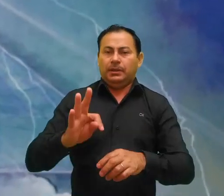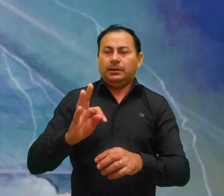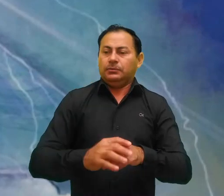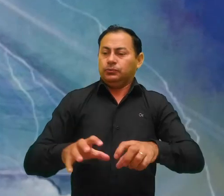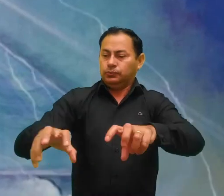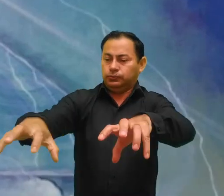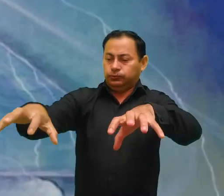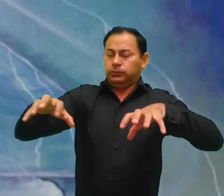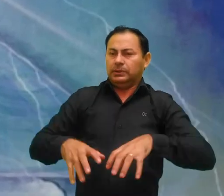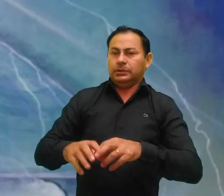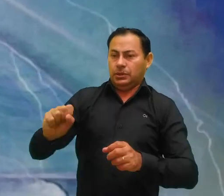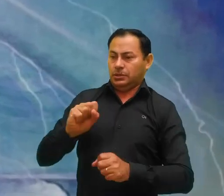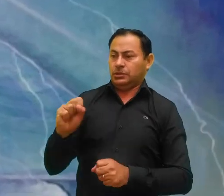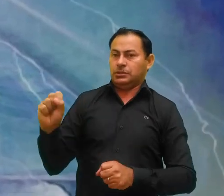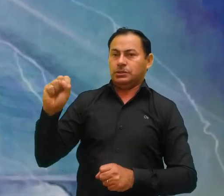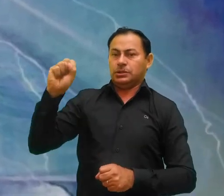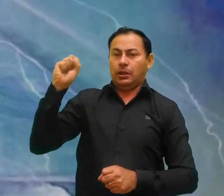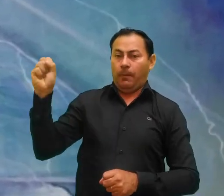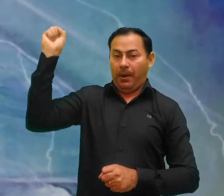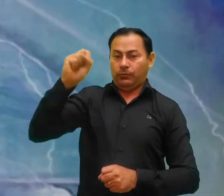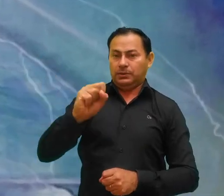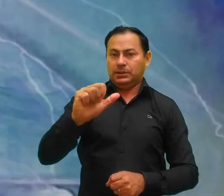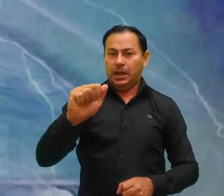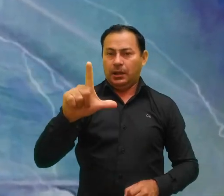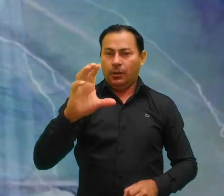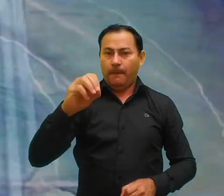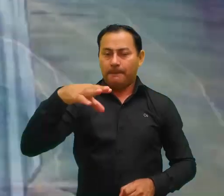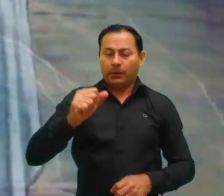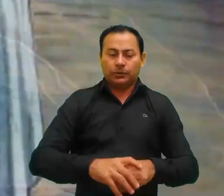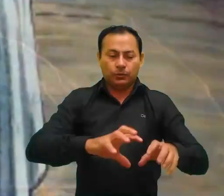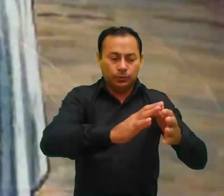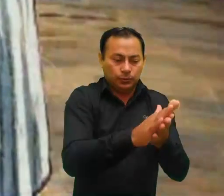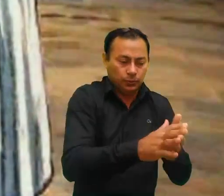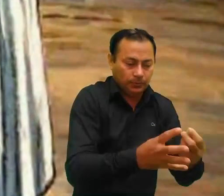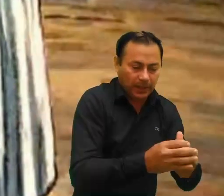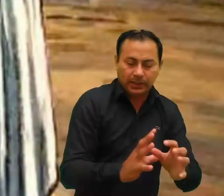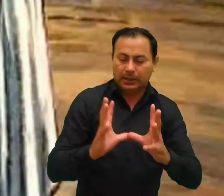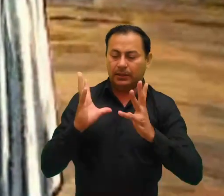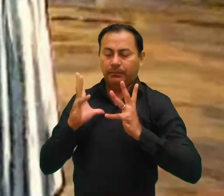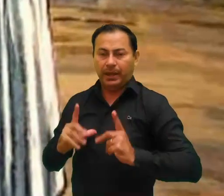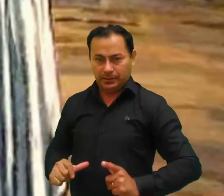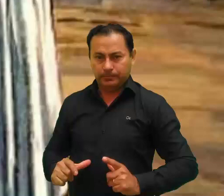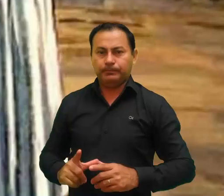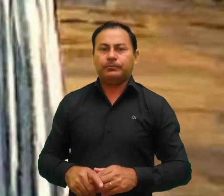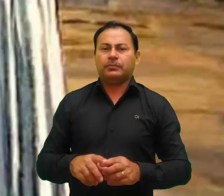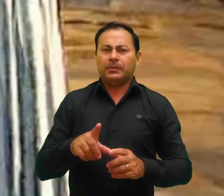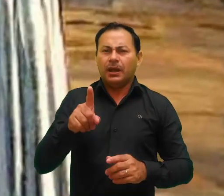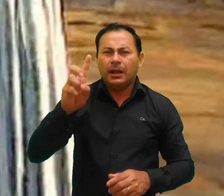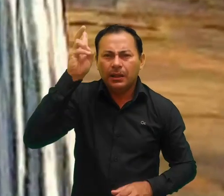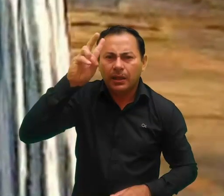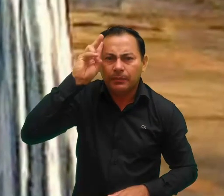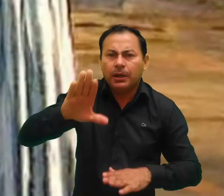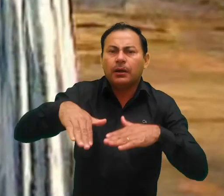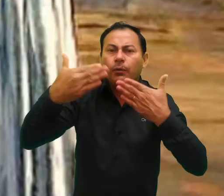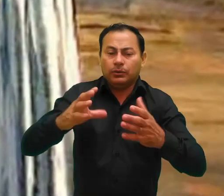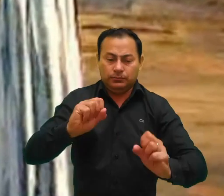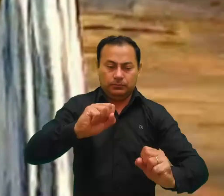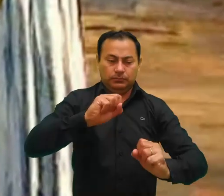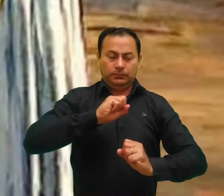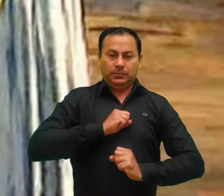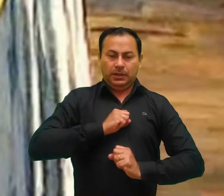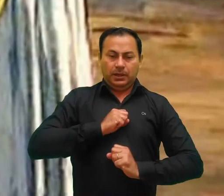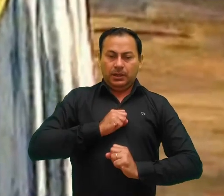tabernáculo como no templo de Salomão havia o lavatório para lavagem e limpeza. Você está lembrado que quando